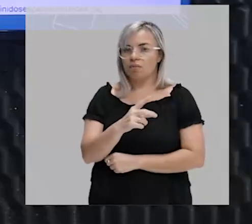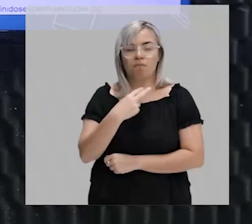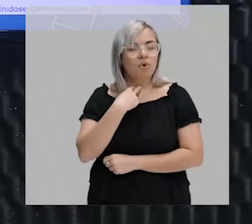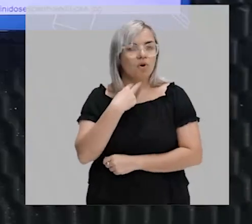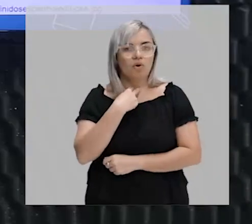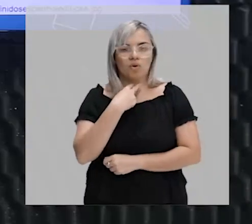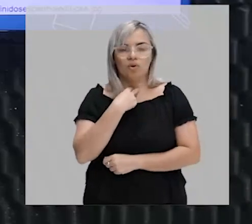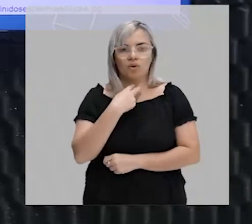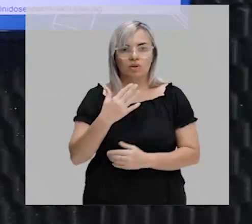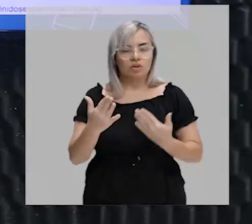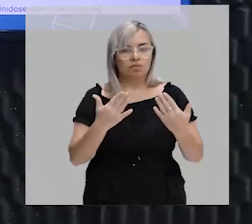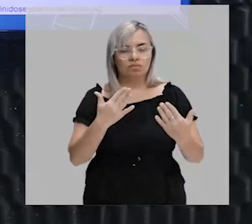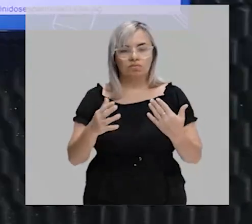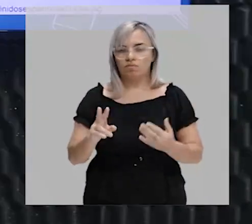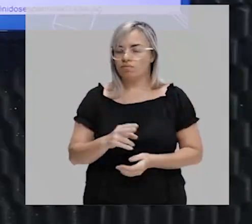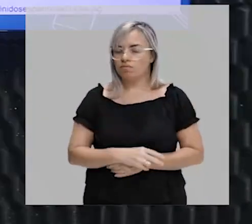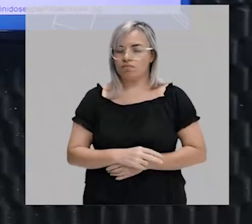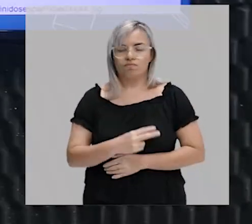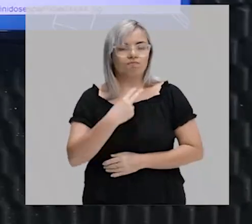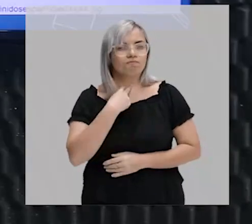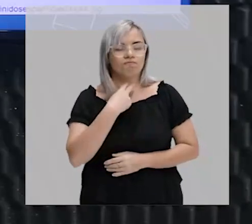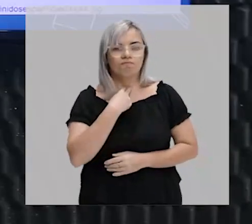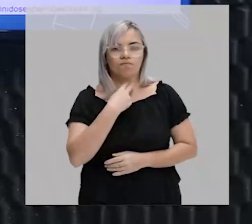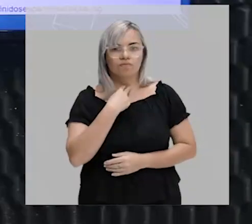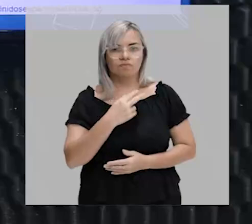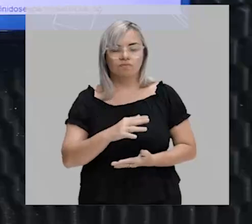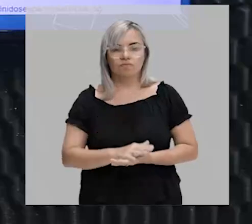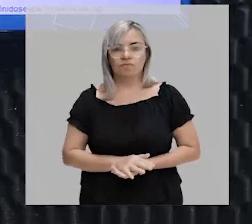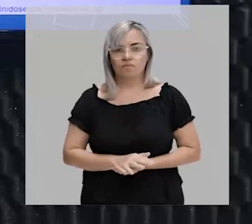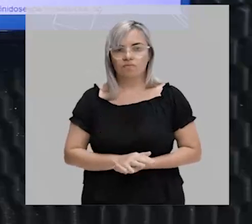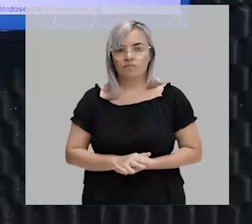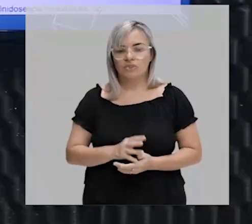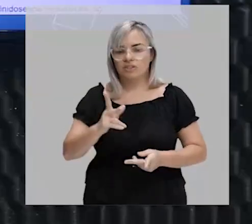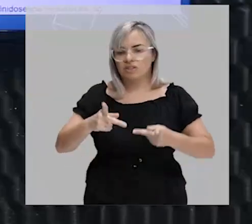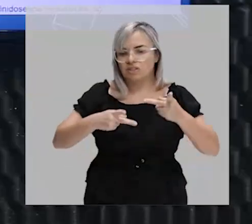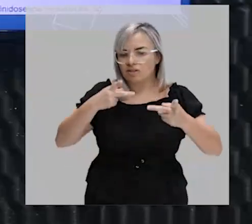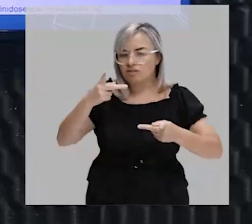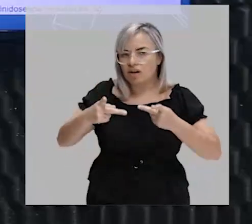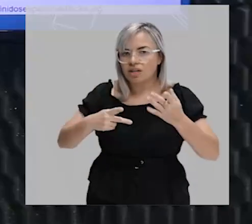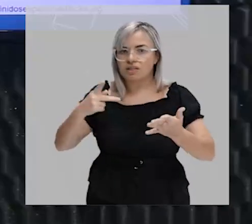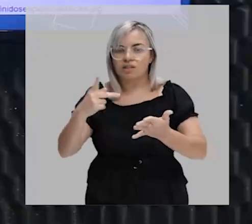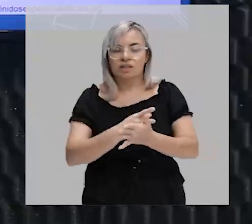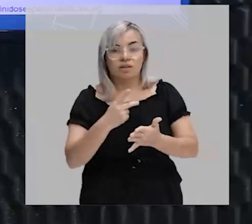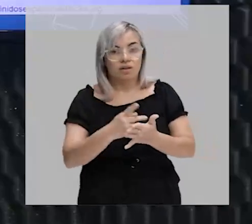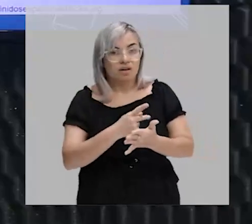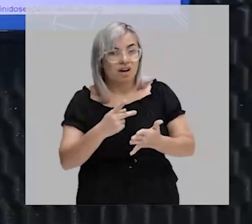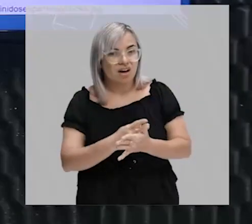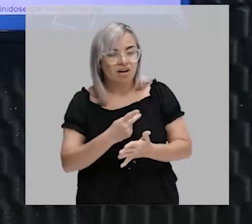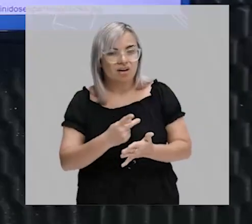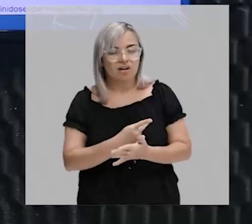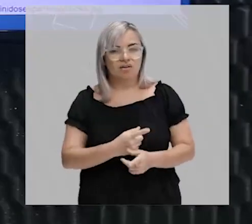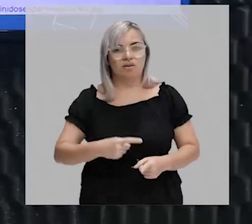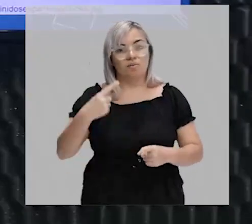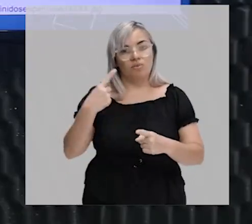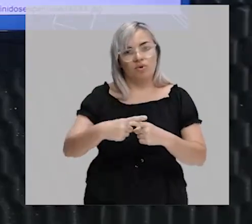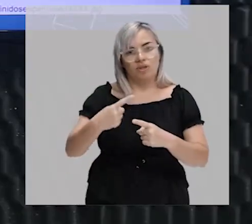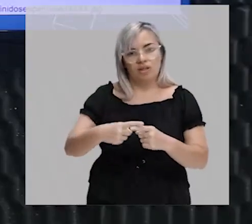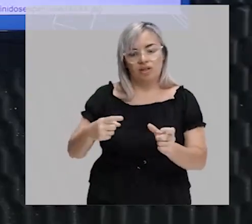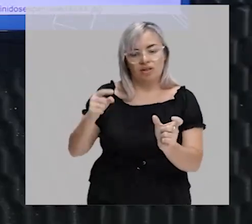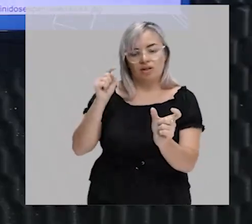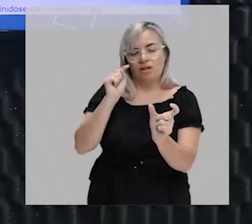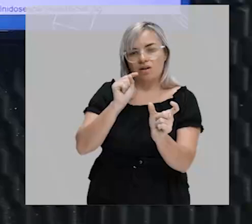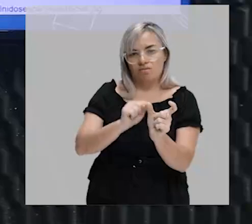não vão atrás dessas falsas falas. Por quê? Porque as